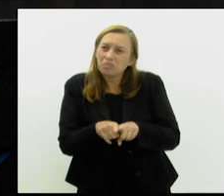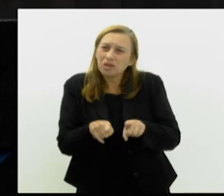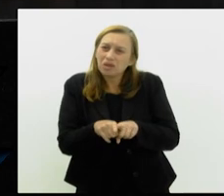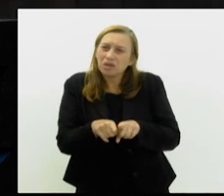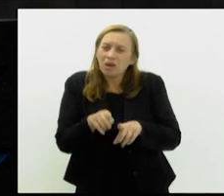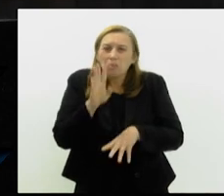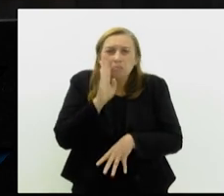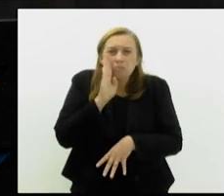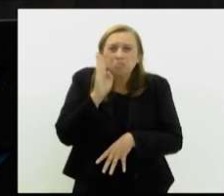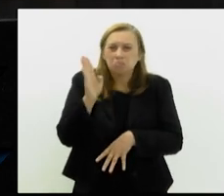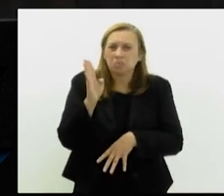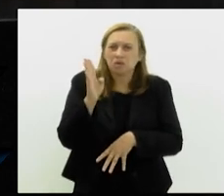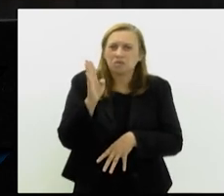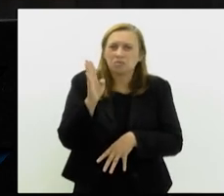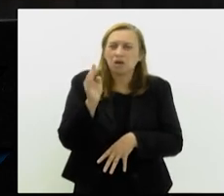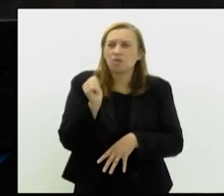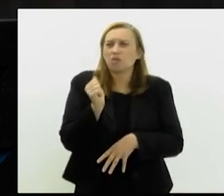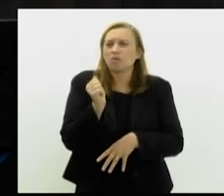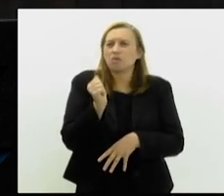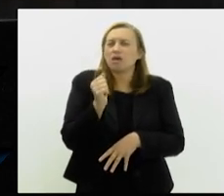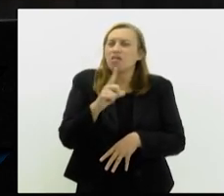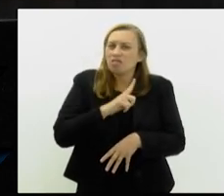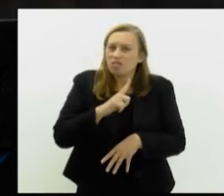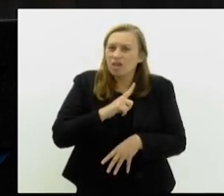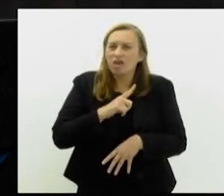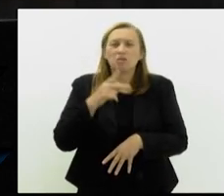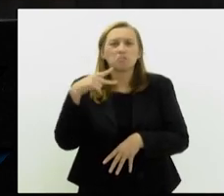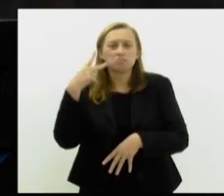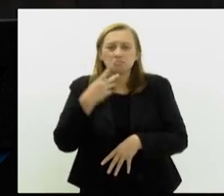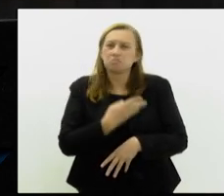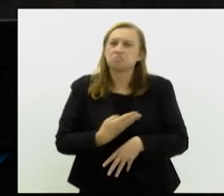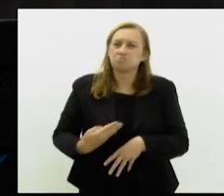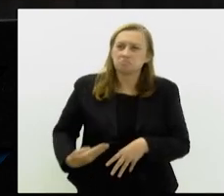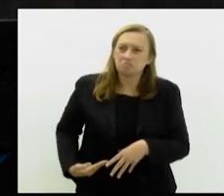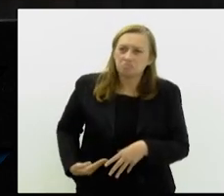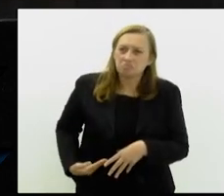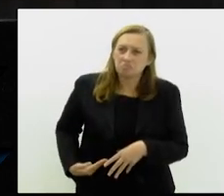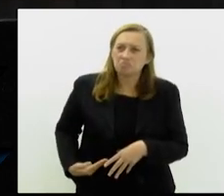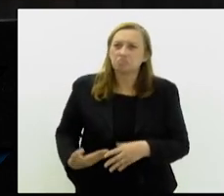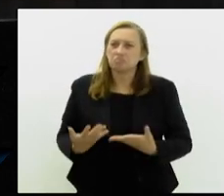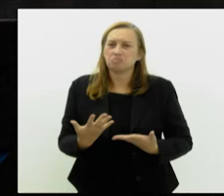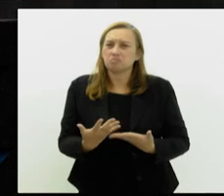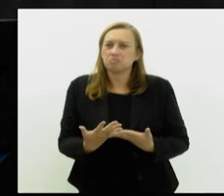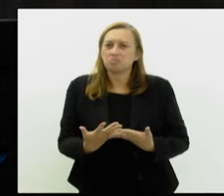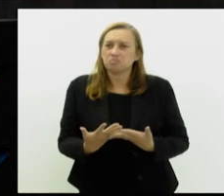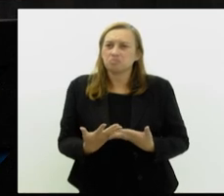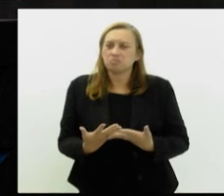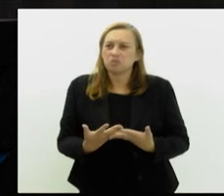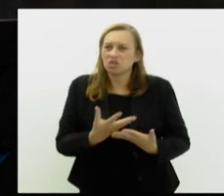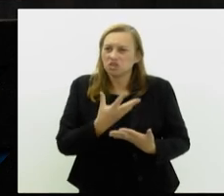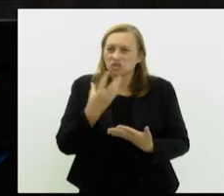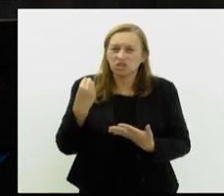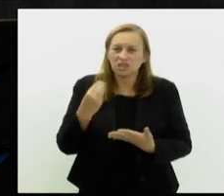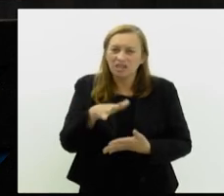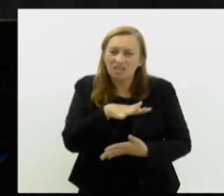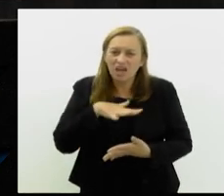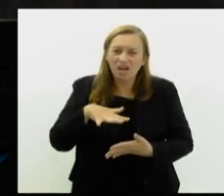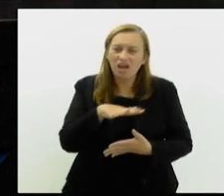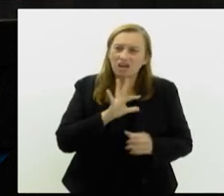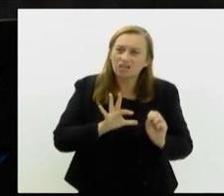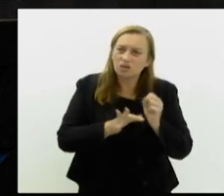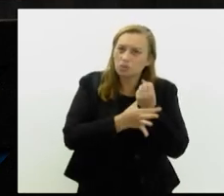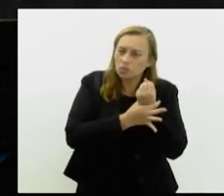é fundamental ter políticas públicas passadas a limpo na área da segurança